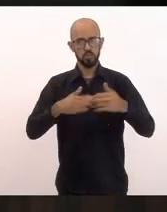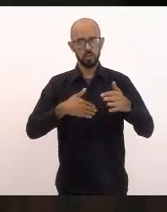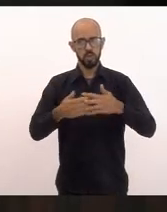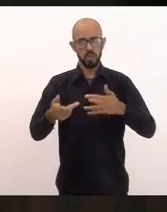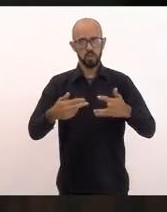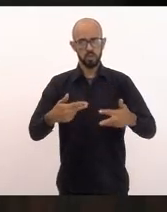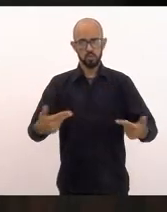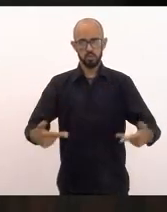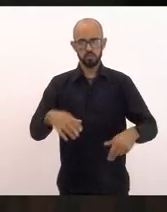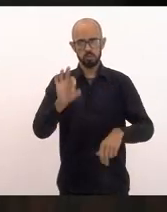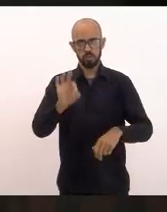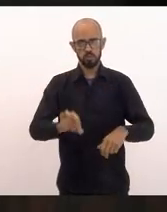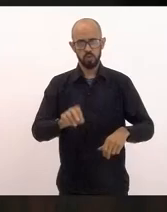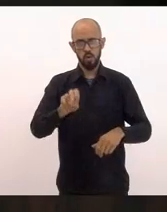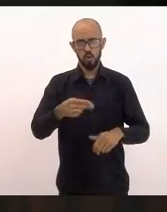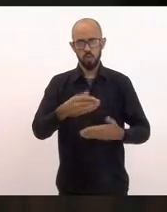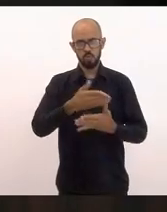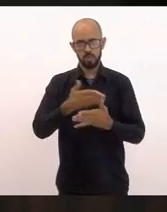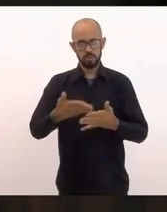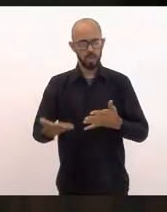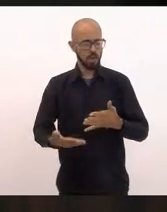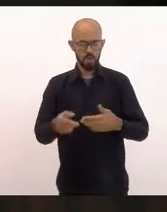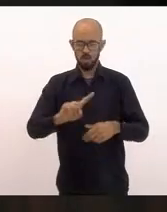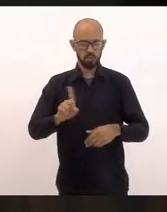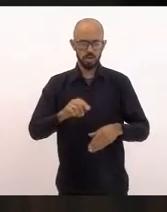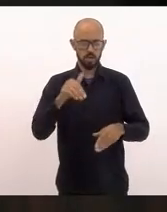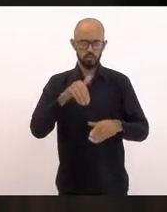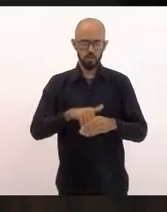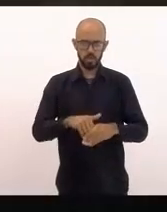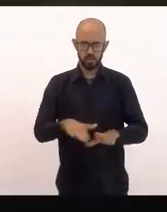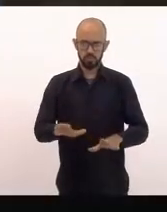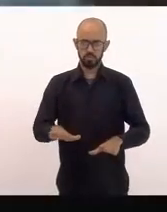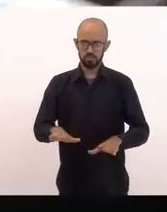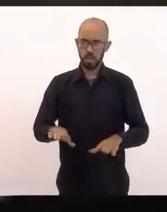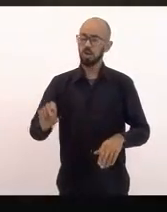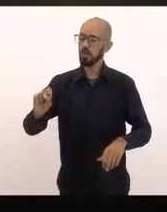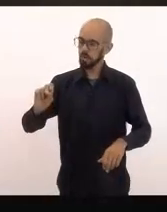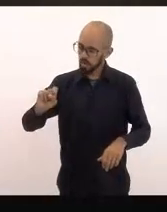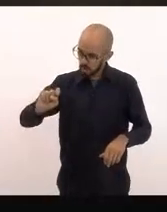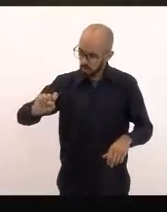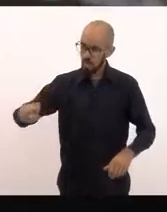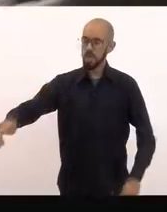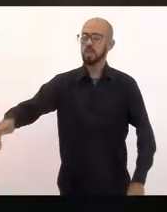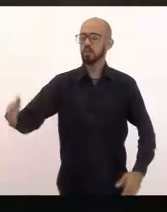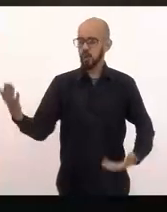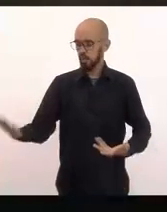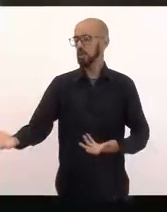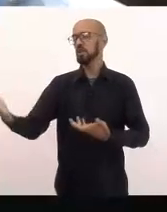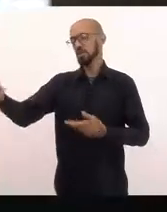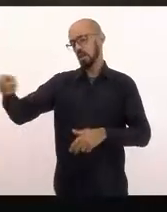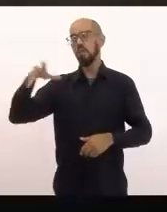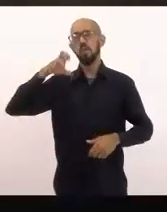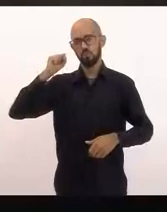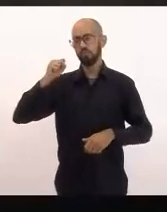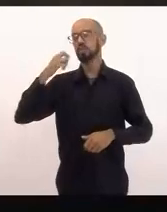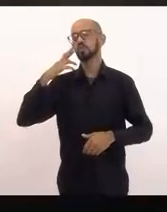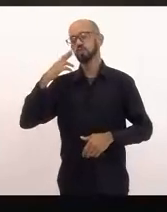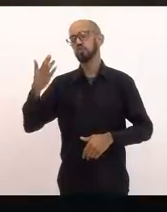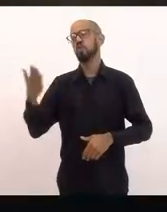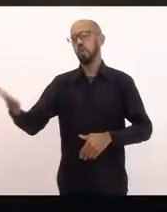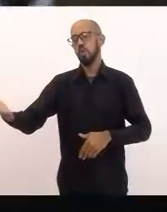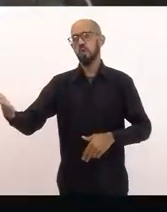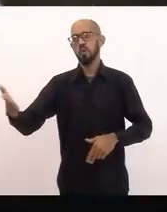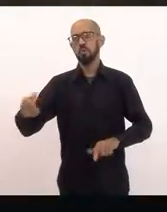percentual ou parcelas não será pautado, é isso. É isso que eu queria ouvir, que é para todos os deputados entenderem que temos que derrubar o veto. É isso que